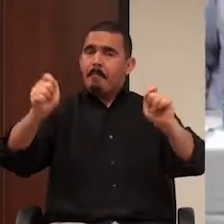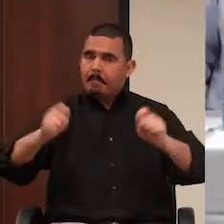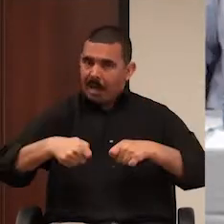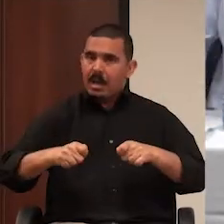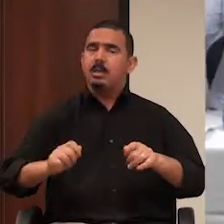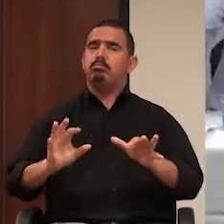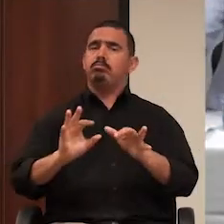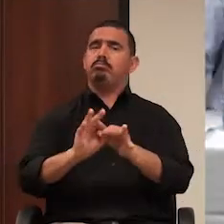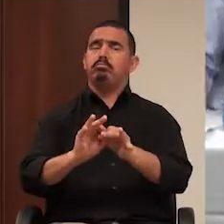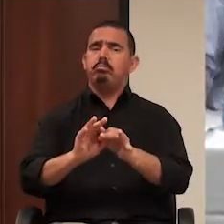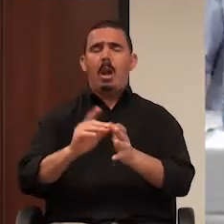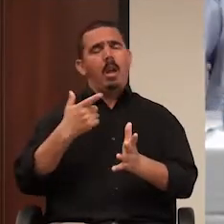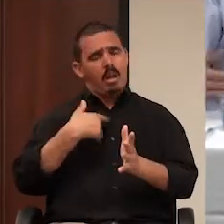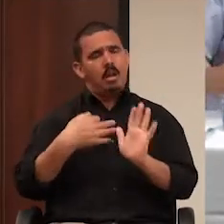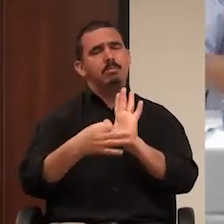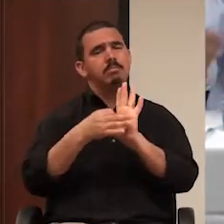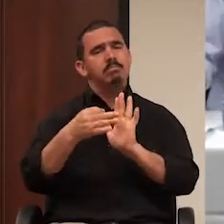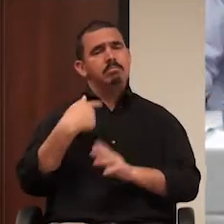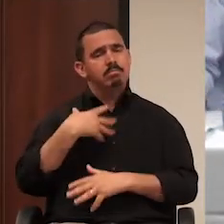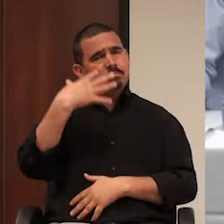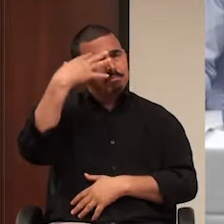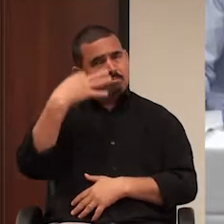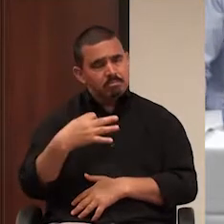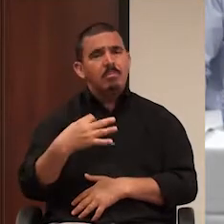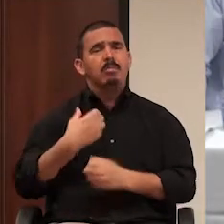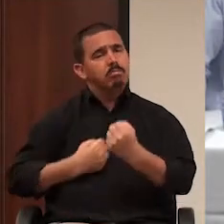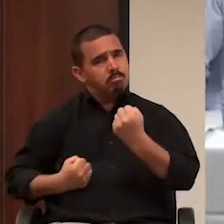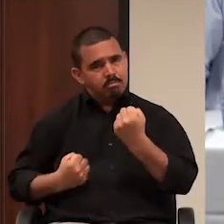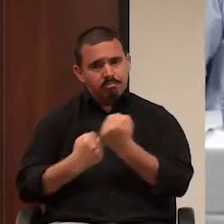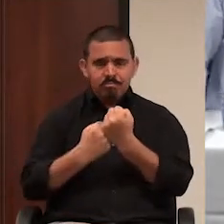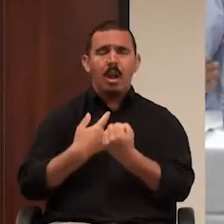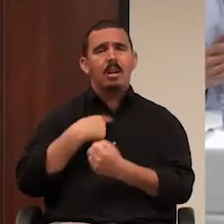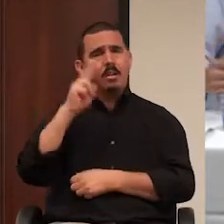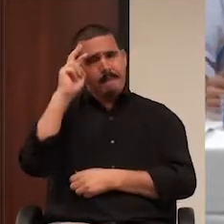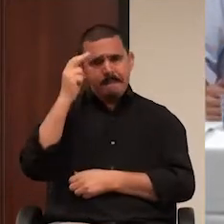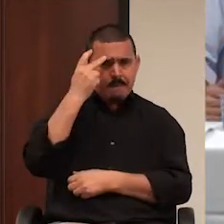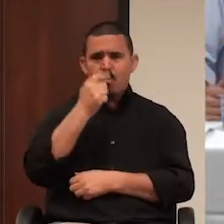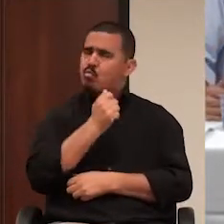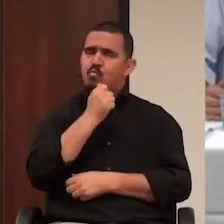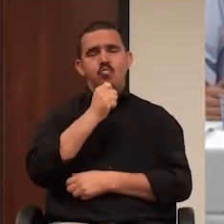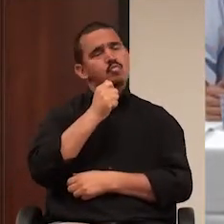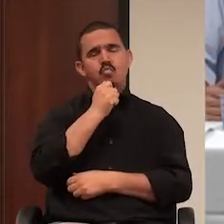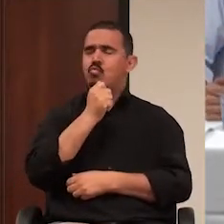acho, entendo e já defendi e não consegui mudar de ideia.